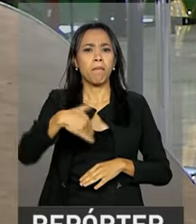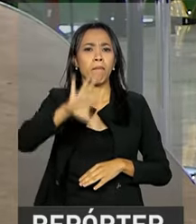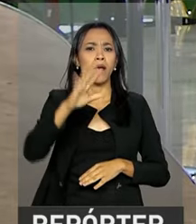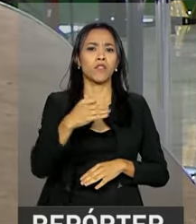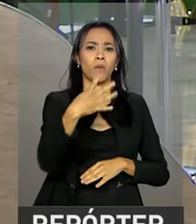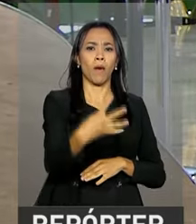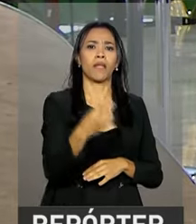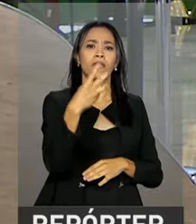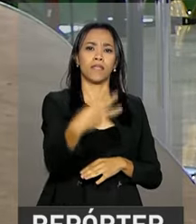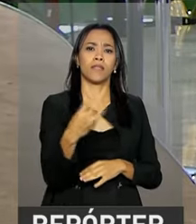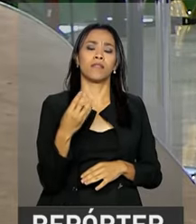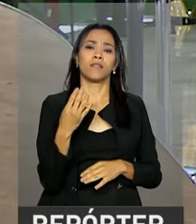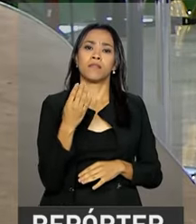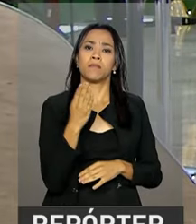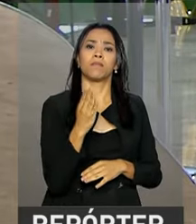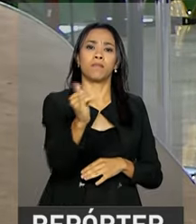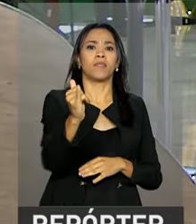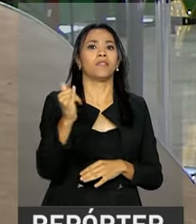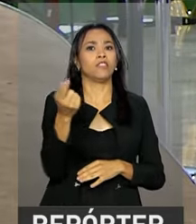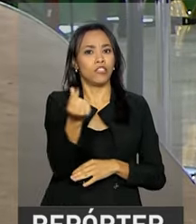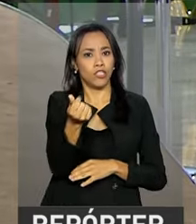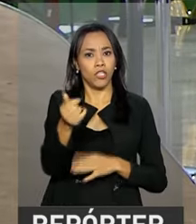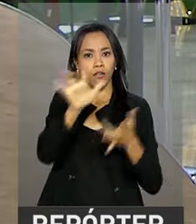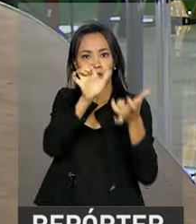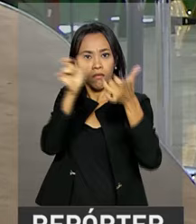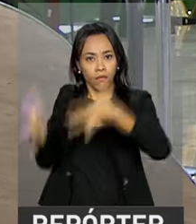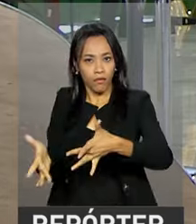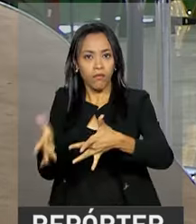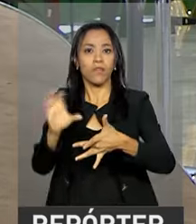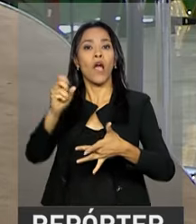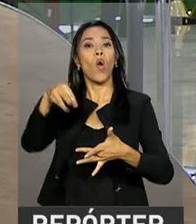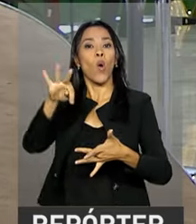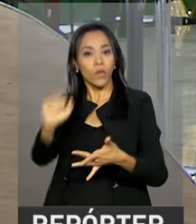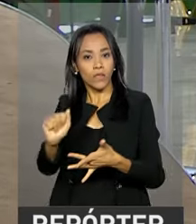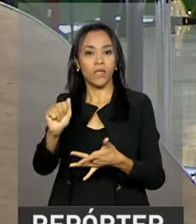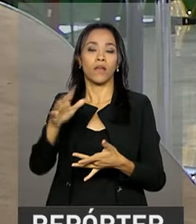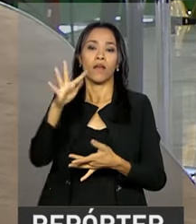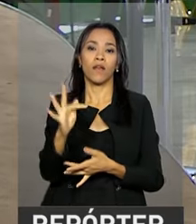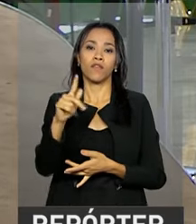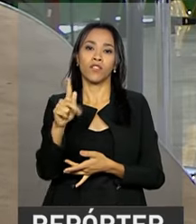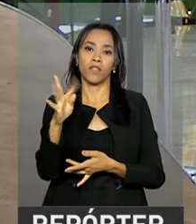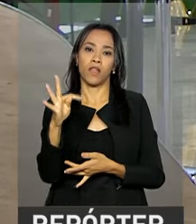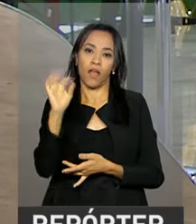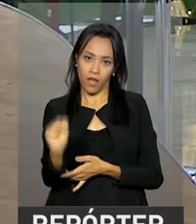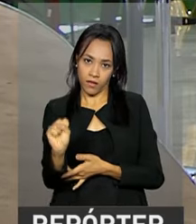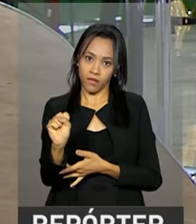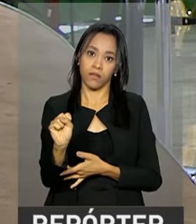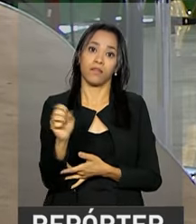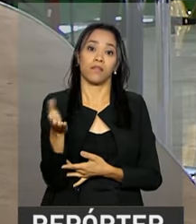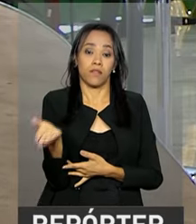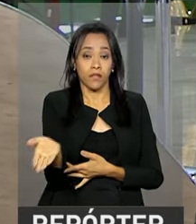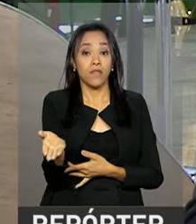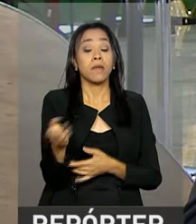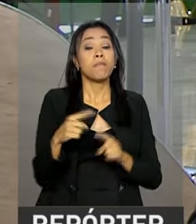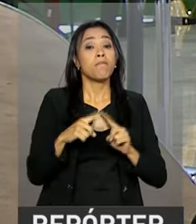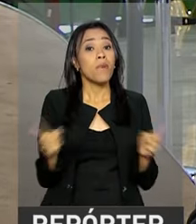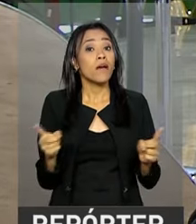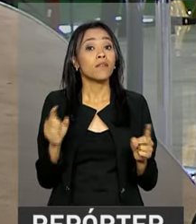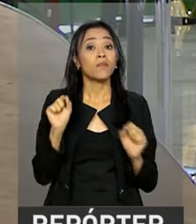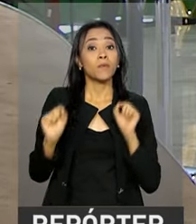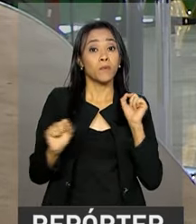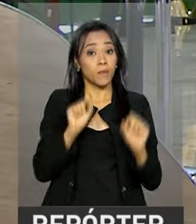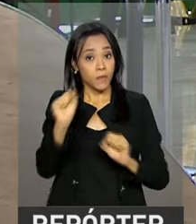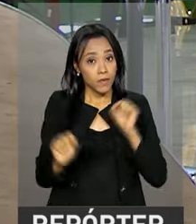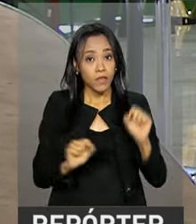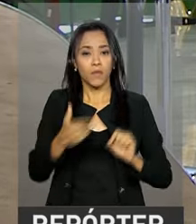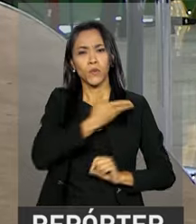bilhões de reais nessas contas inativas do FGTS inativas até 31 de Dezembro de 2015 mas a estimativa do